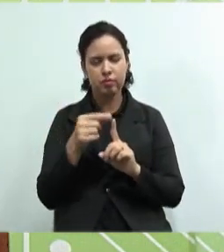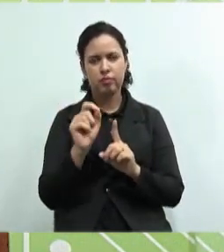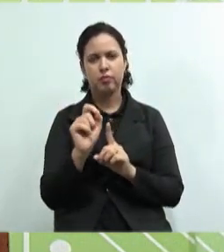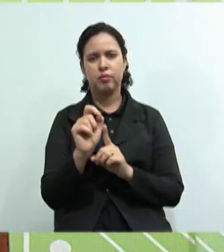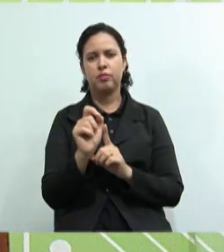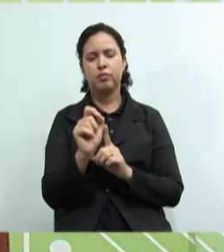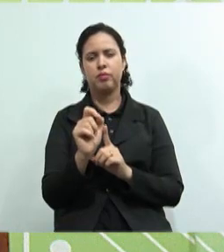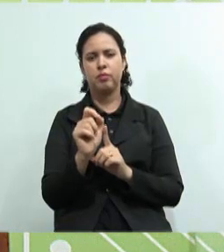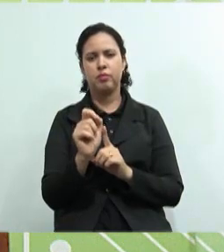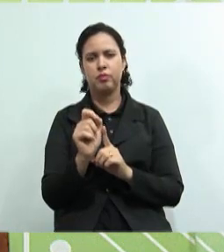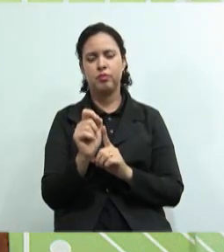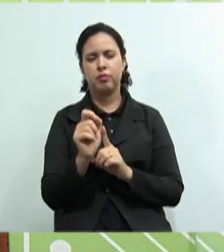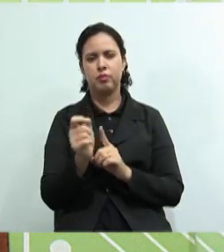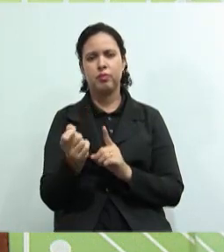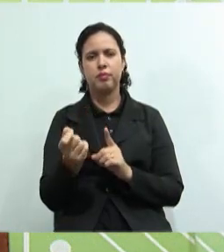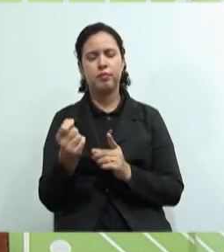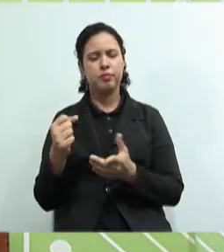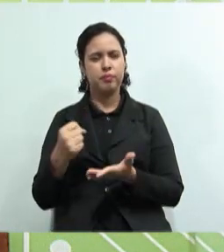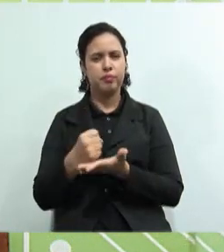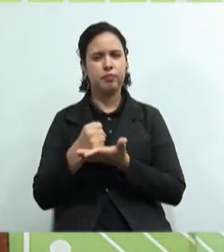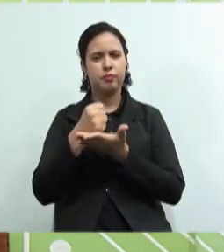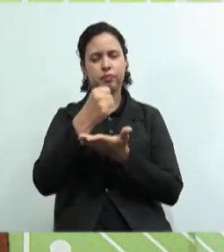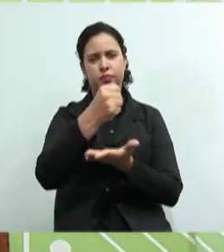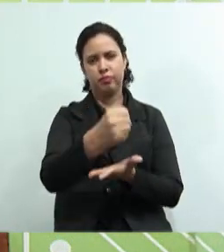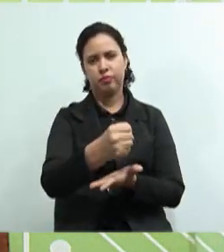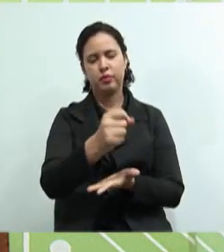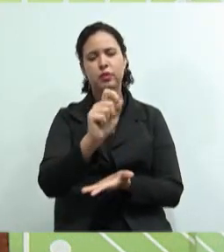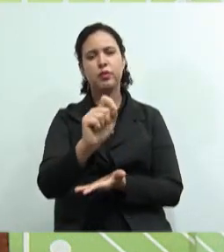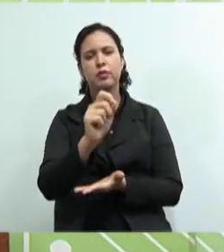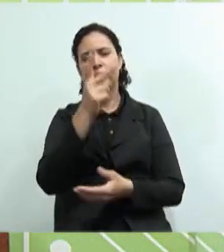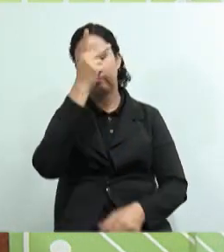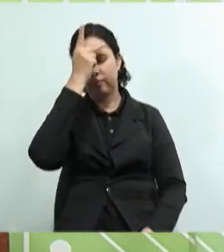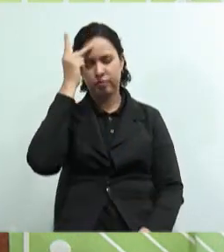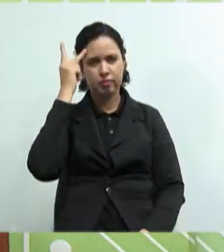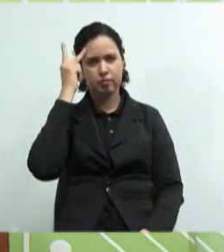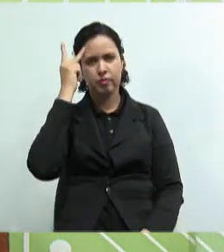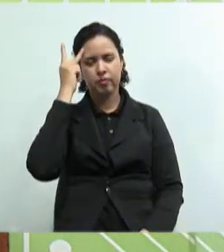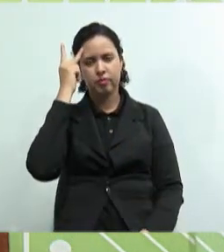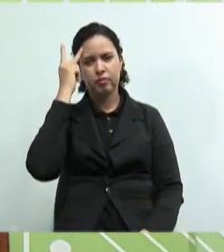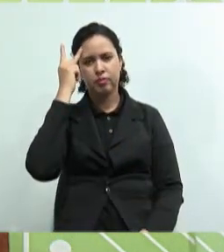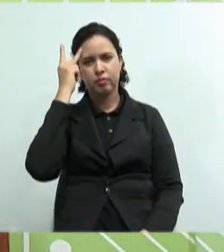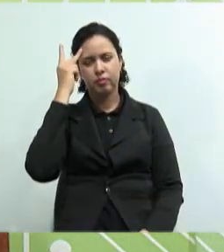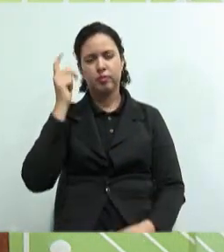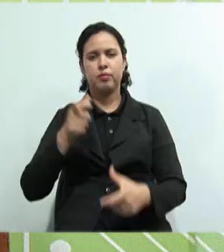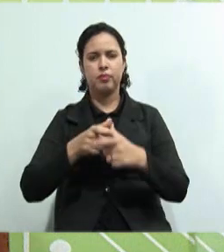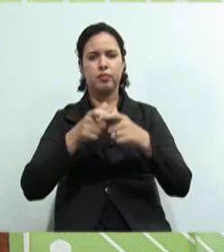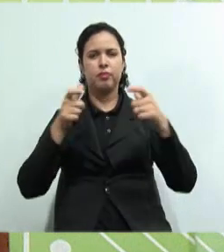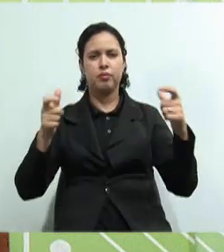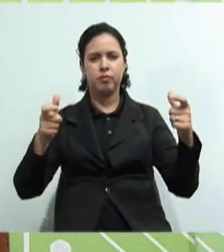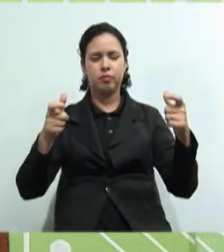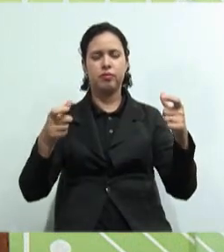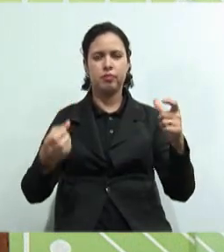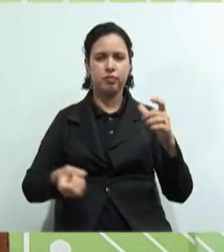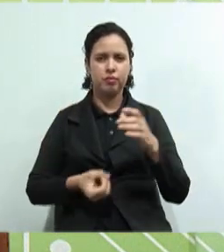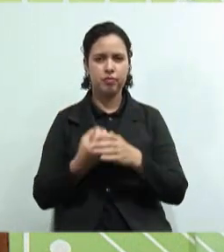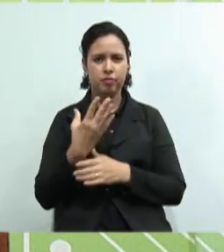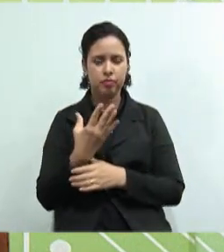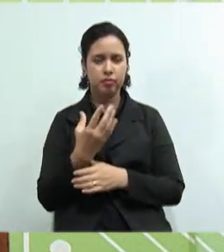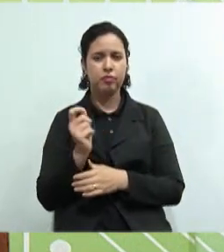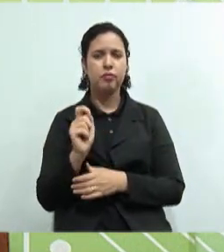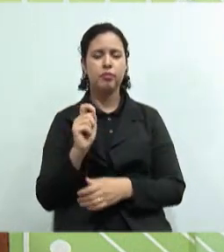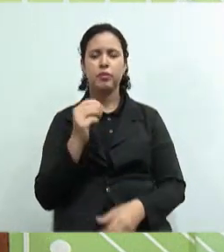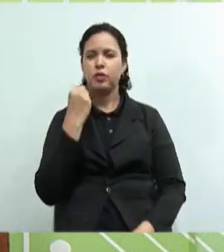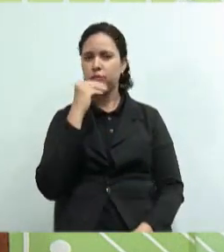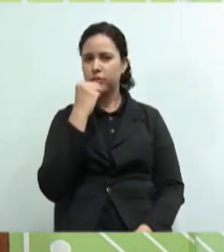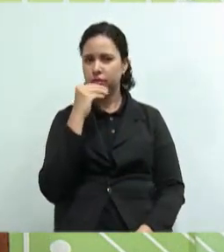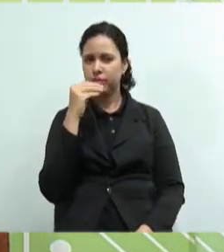que a gente inclui mais pessoas como consumidores, aquilo que ela está consumindo também vai crescer. Então vai surgir novas oportunidades de